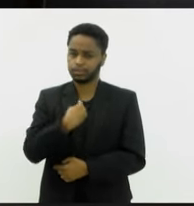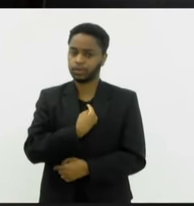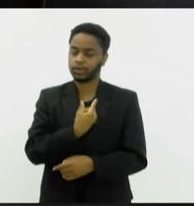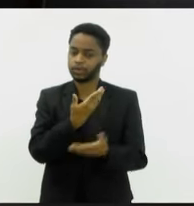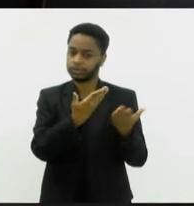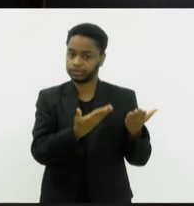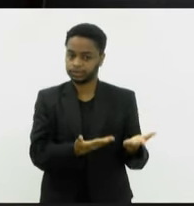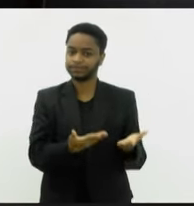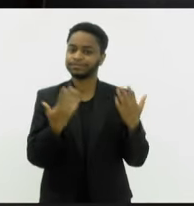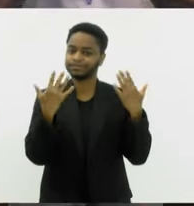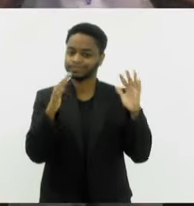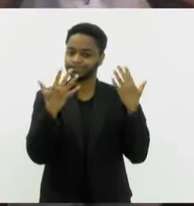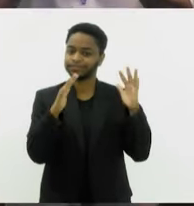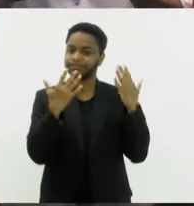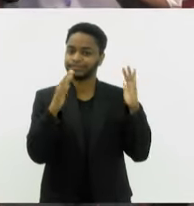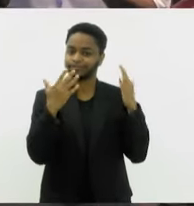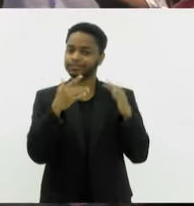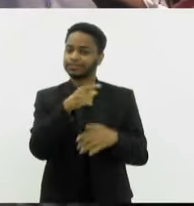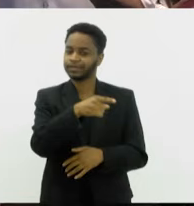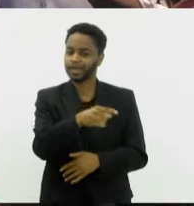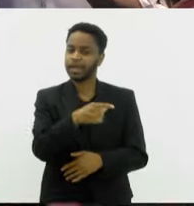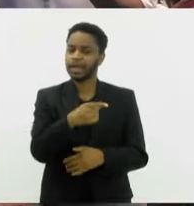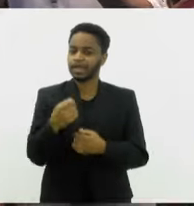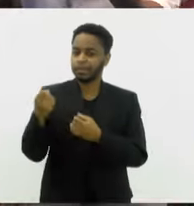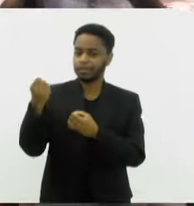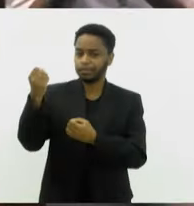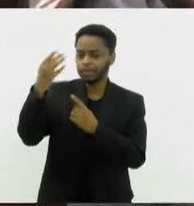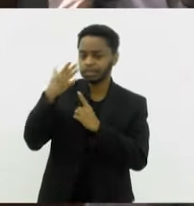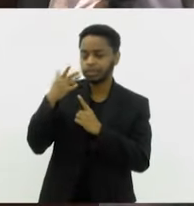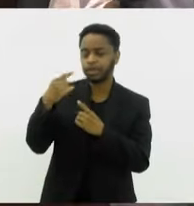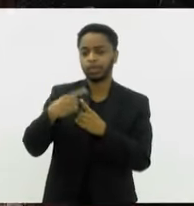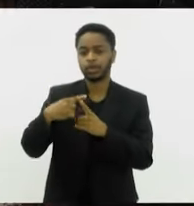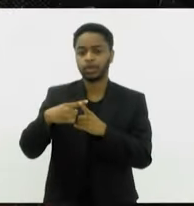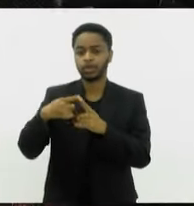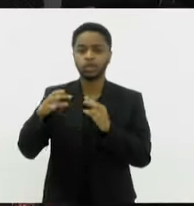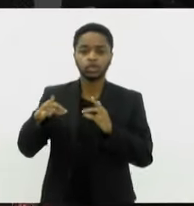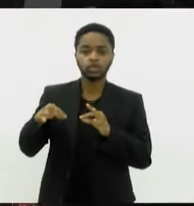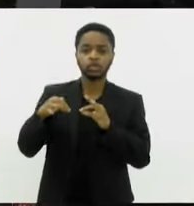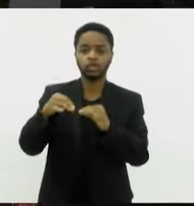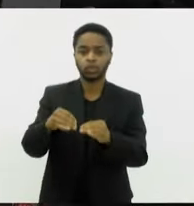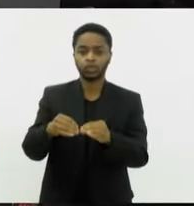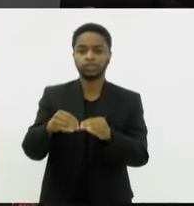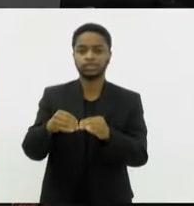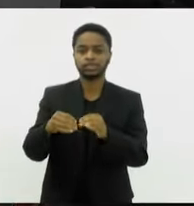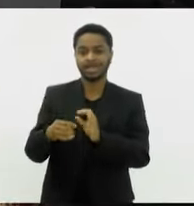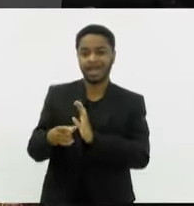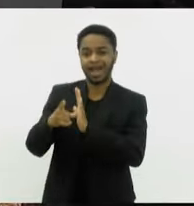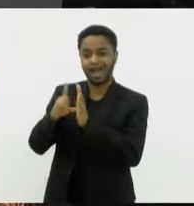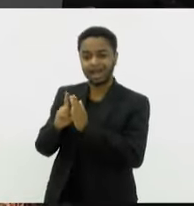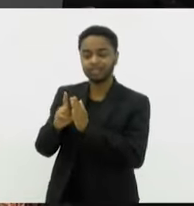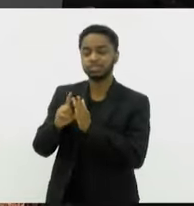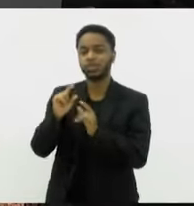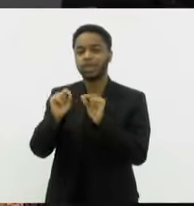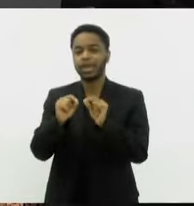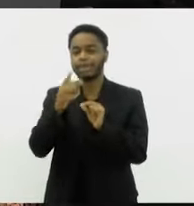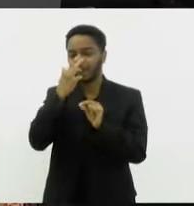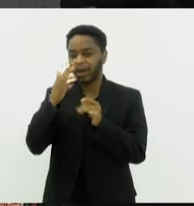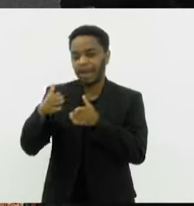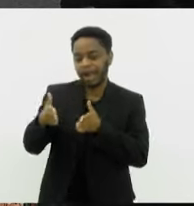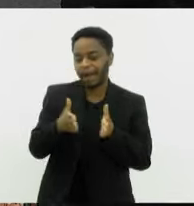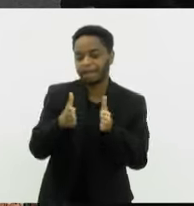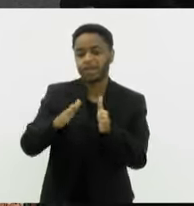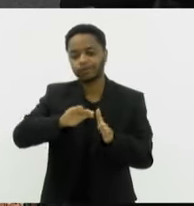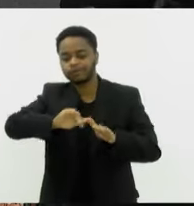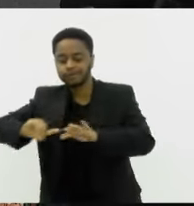você você nos inspira porque Todas aquelas que vieram nos antecederam é que abriram o caminho para que pudéssemos